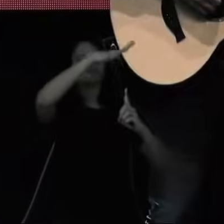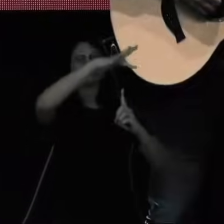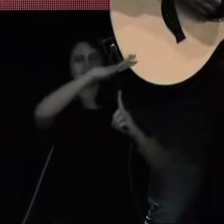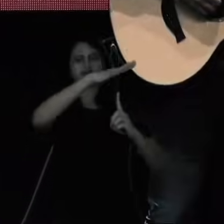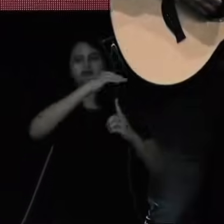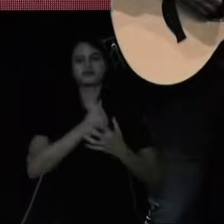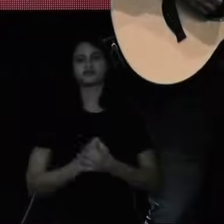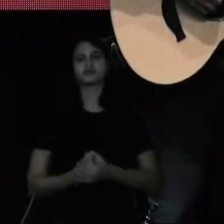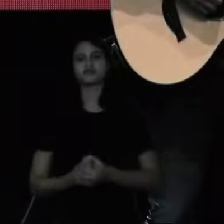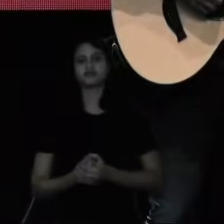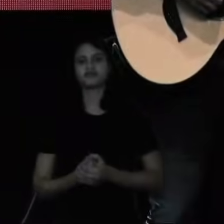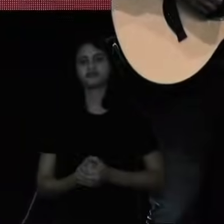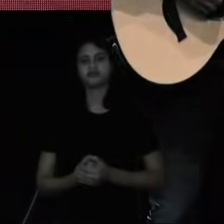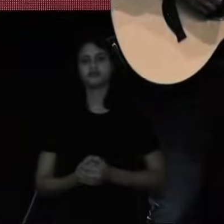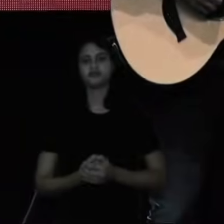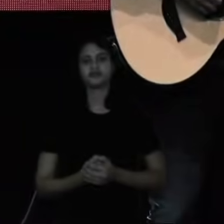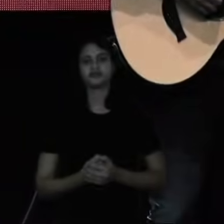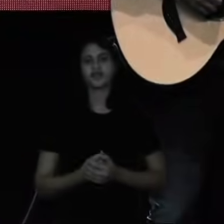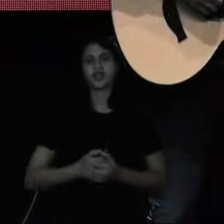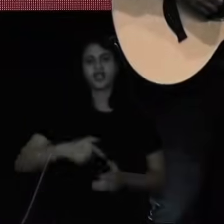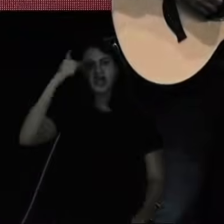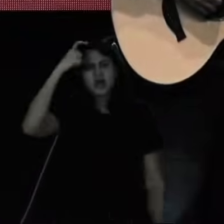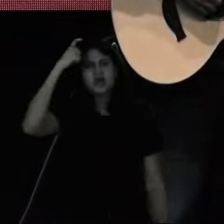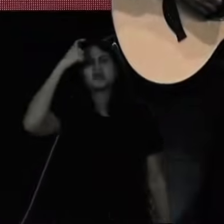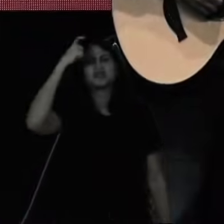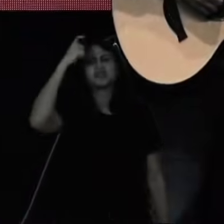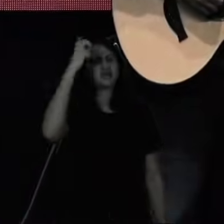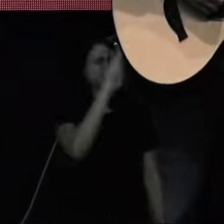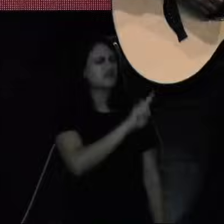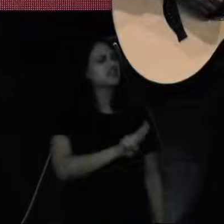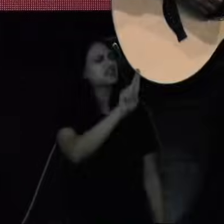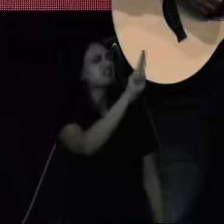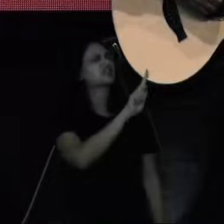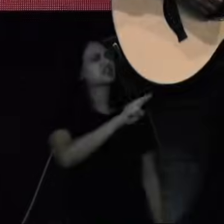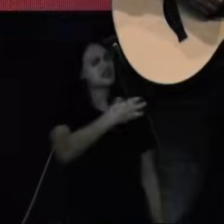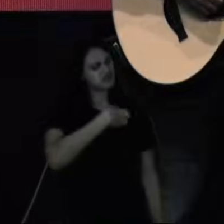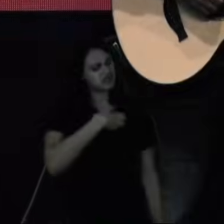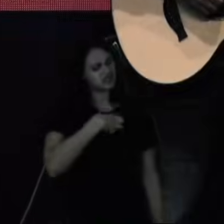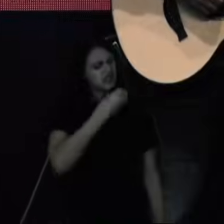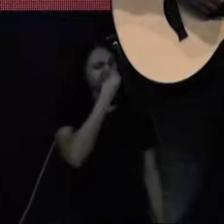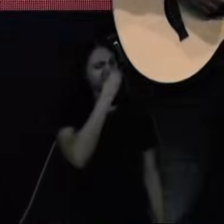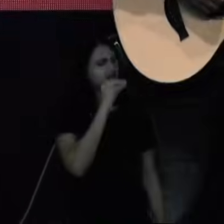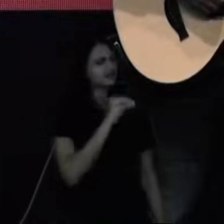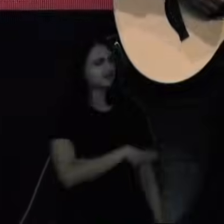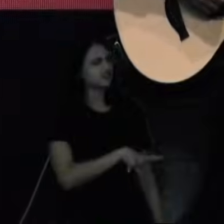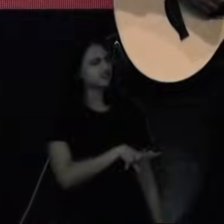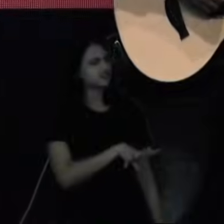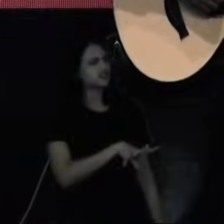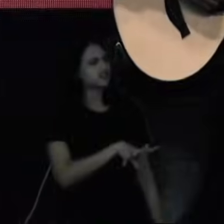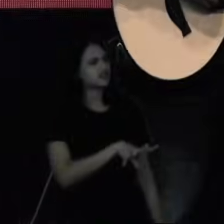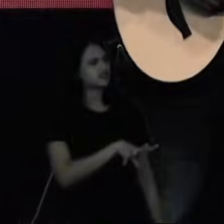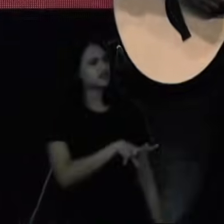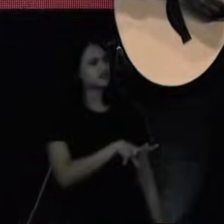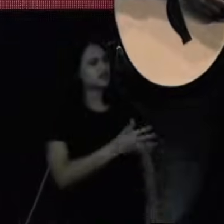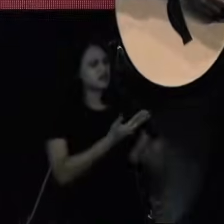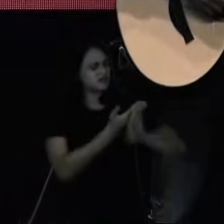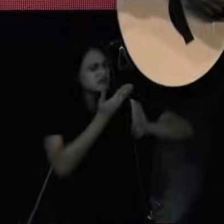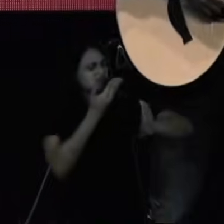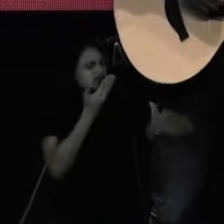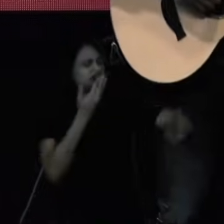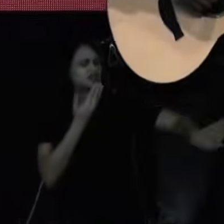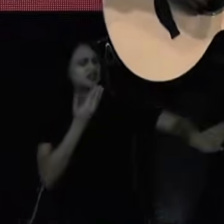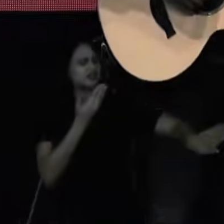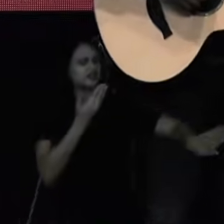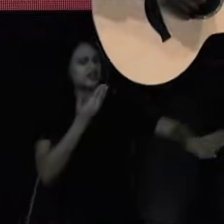tentar colocar em nós o sentimento da rejeição, para sermos deixados de lado e para acharmos que não há ninguém que